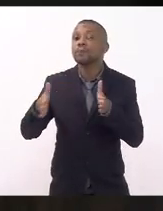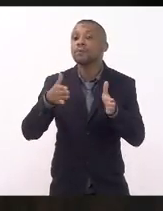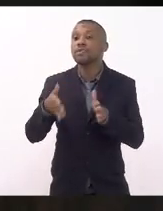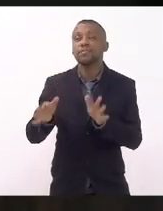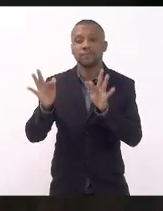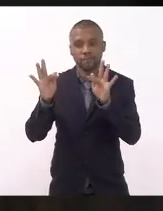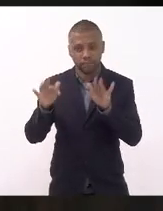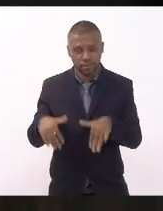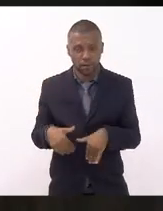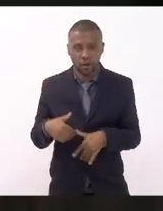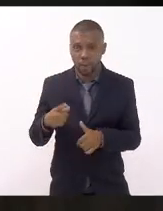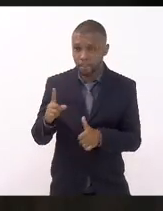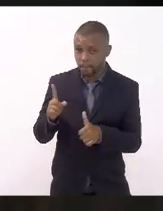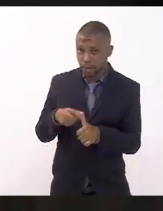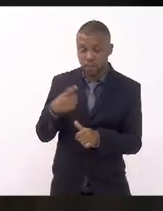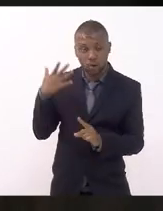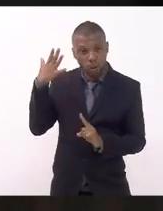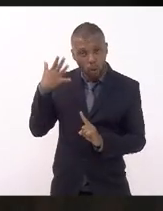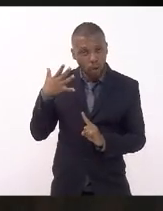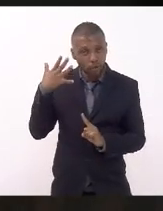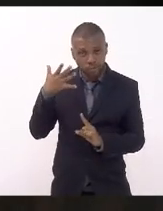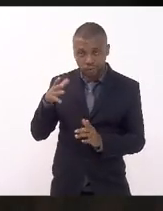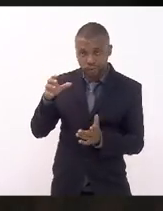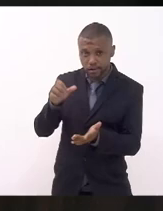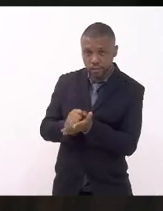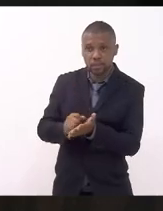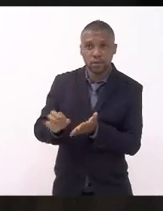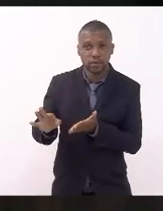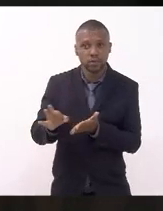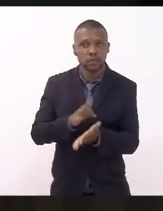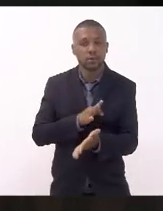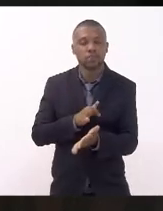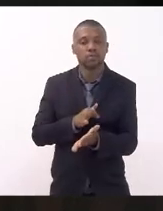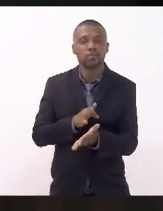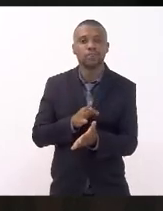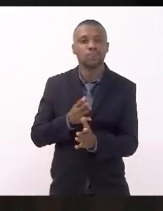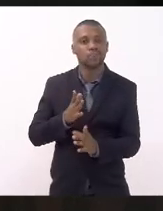O primeiro orador inscrito,